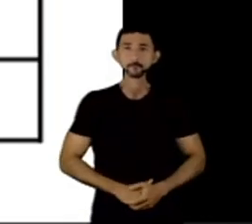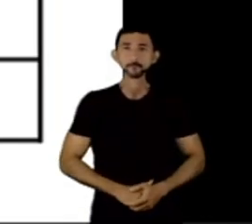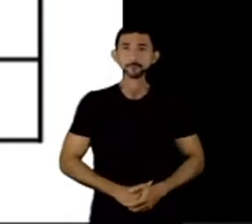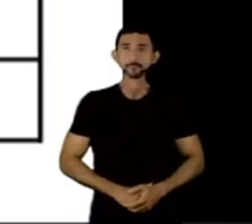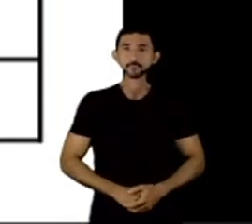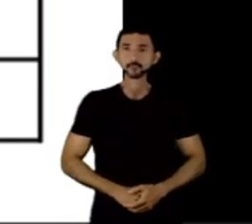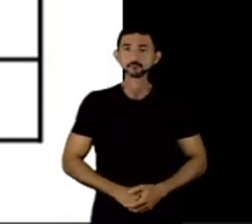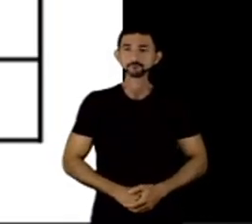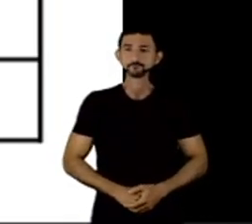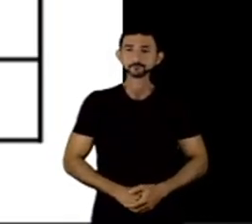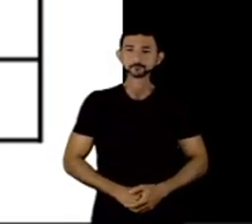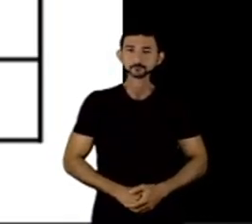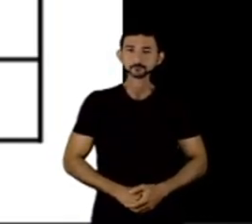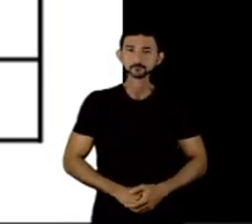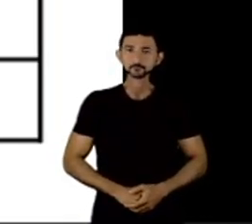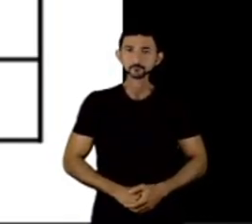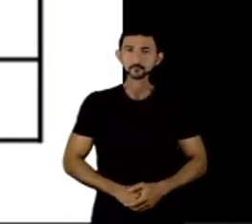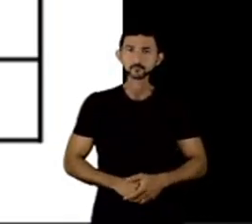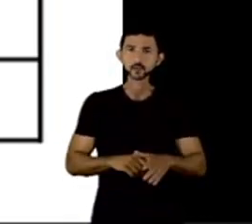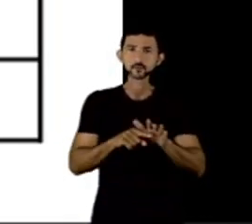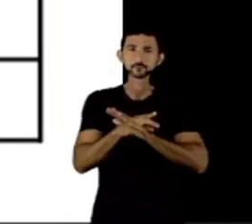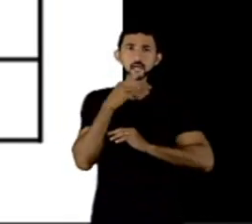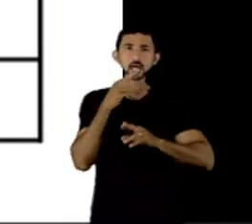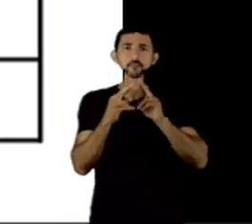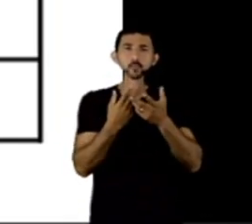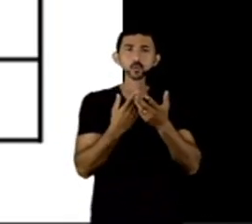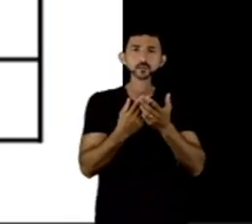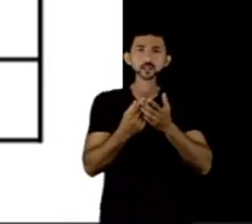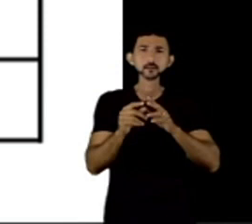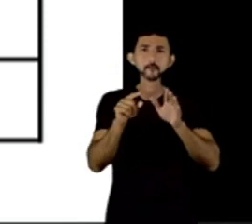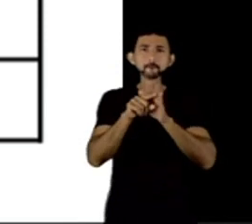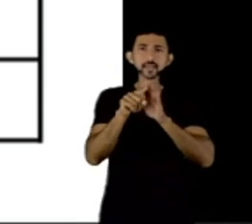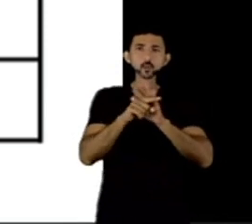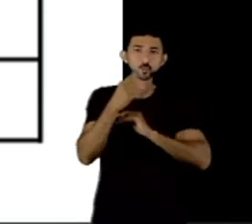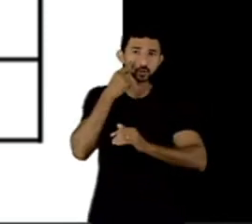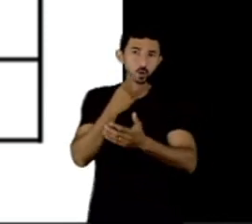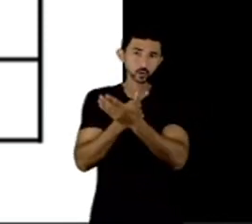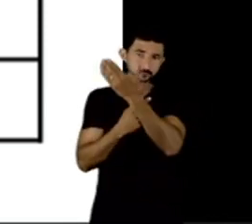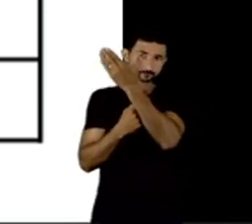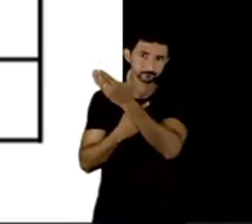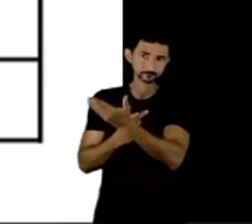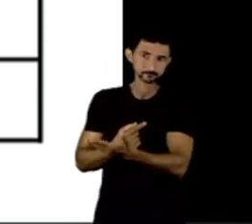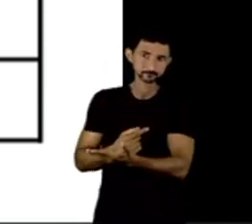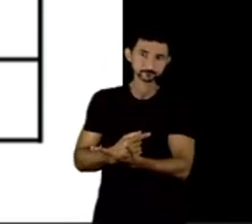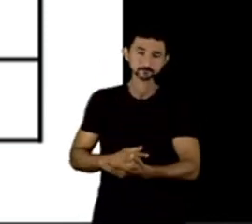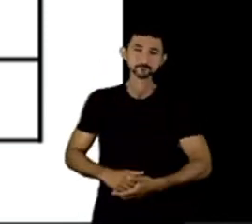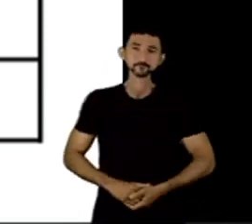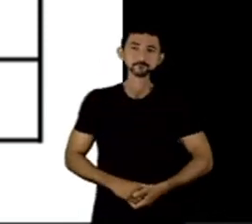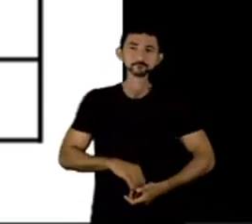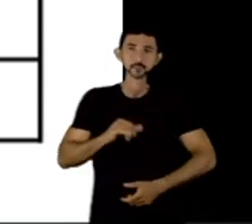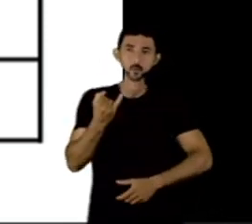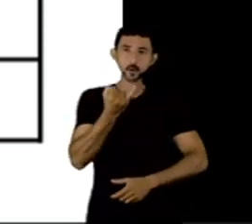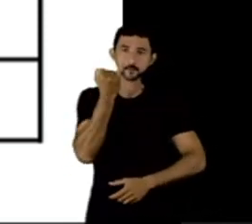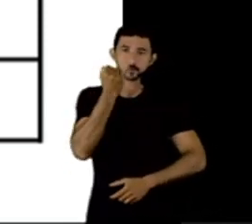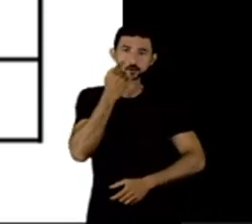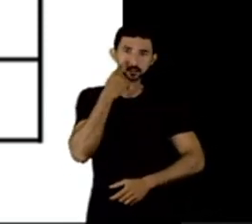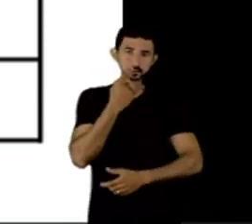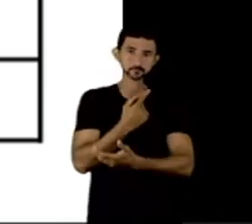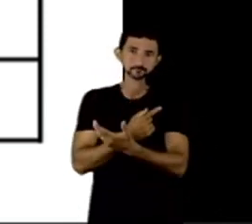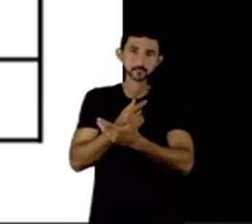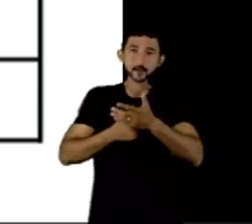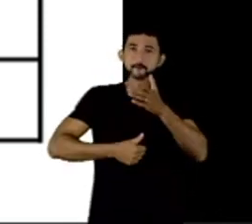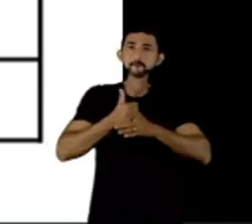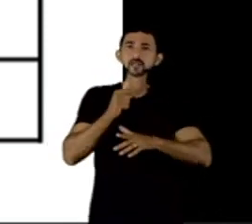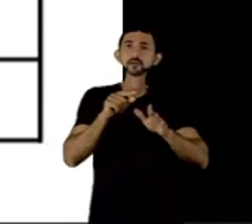nós respondermos algumas perguntinhas a respeito do texto que são muito importantes também.